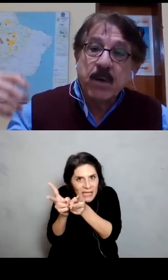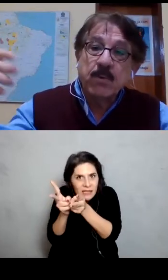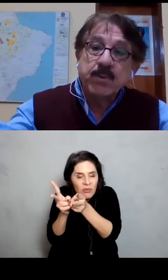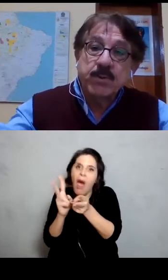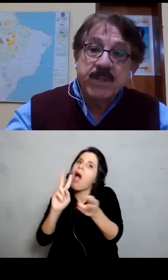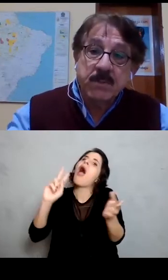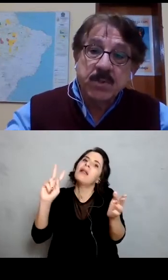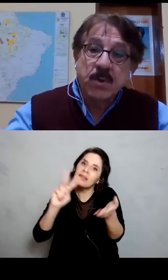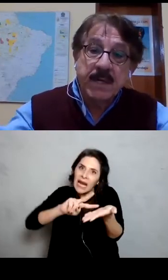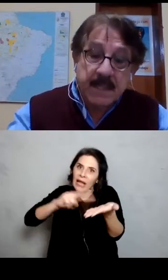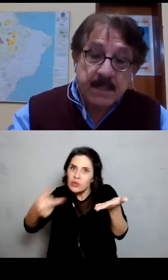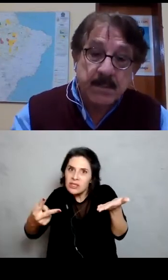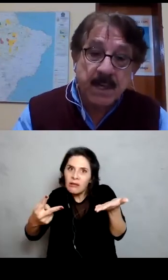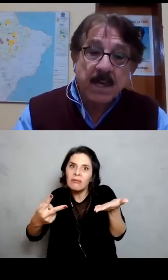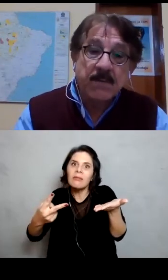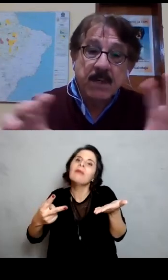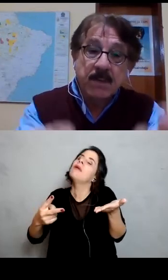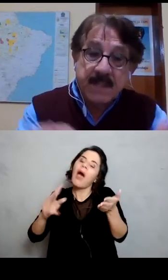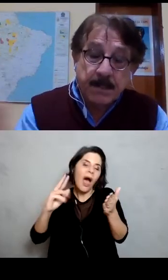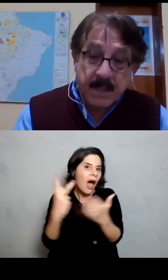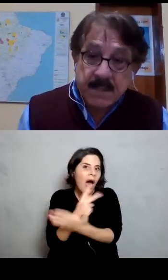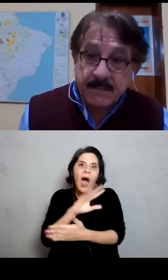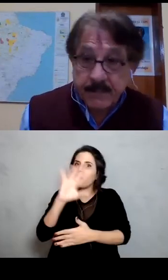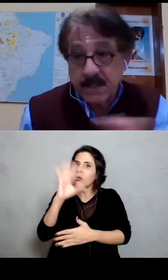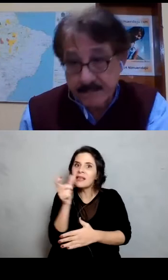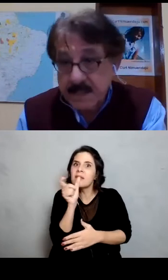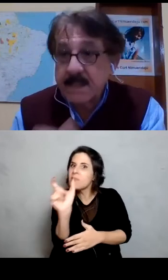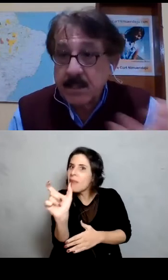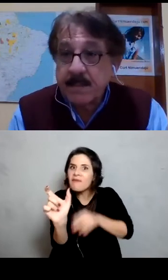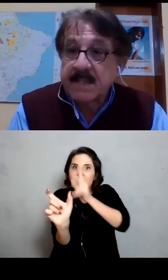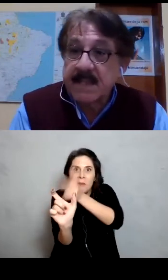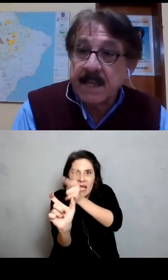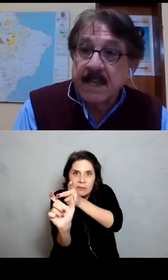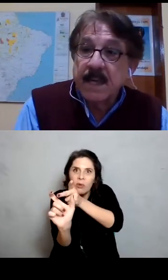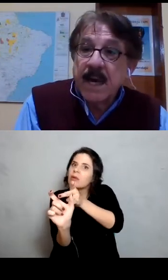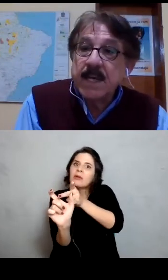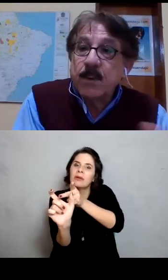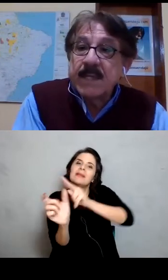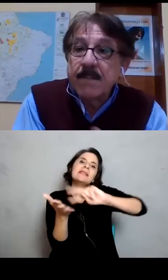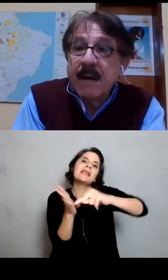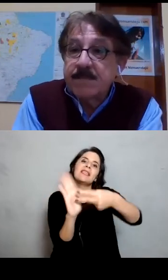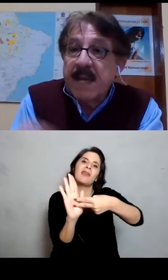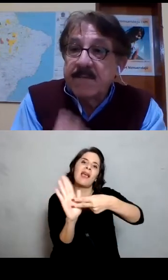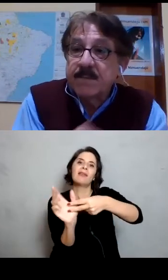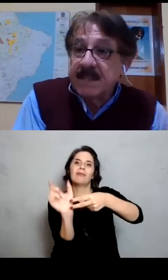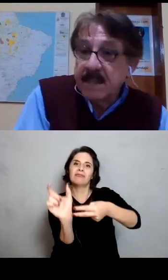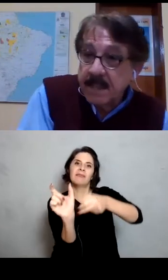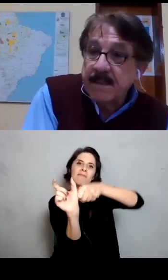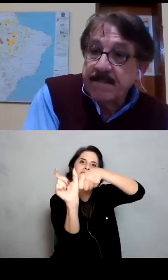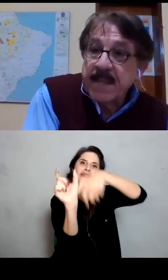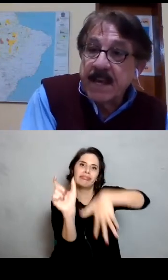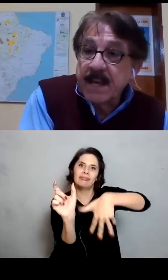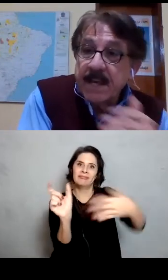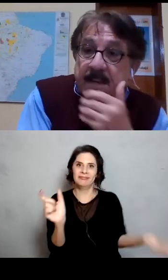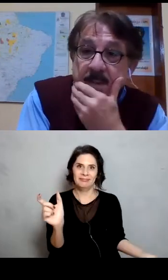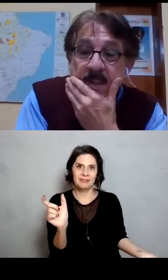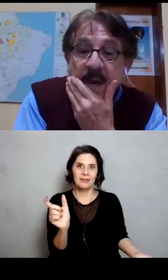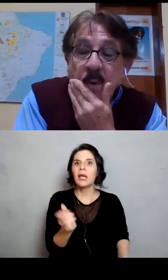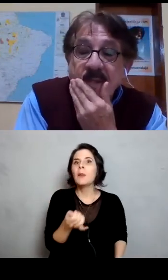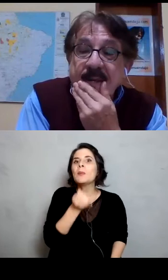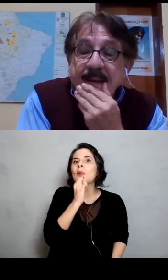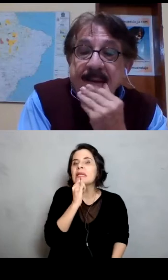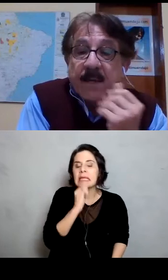ver com a construção histórica das línguas. Eu vou dar um exemplo que, se fosse verdadeiro pensar que a língua que tem mais palavras para dizer